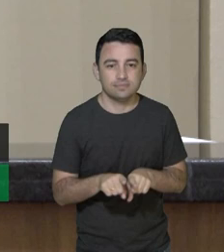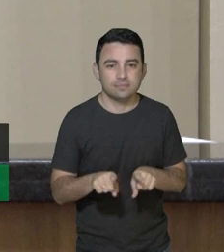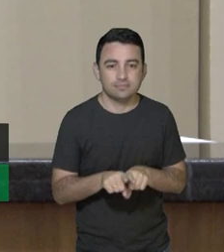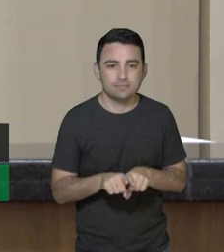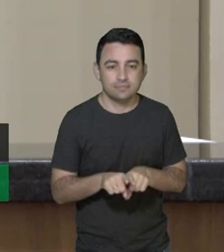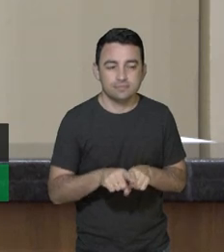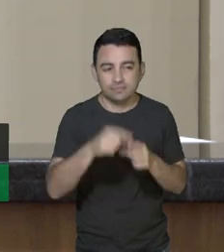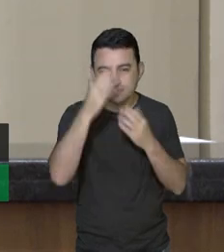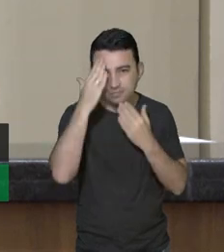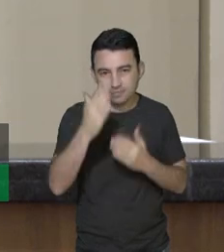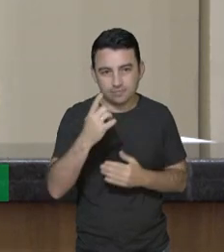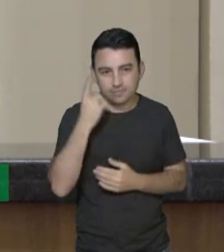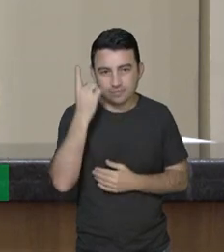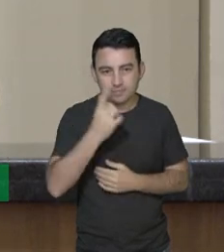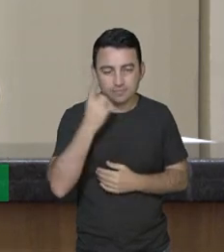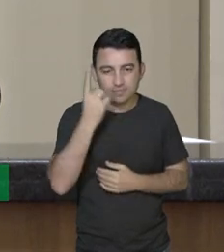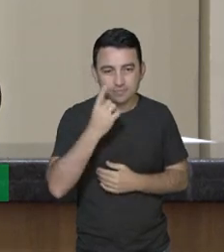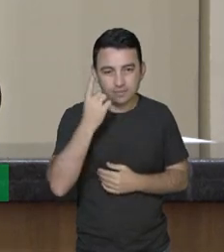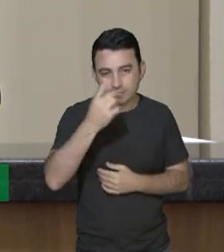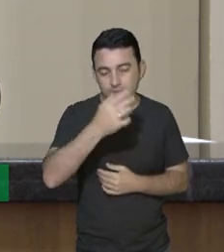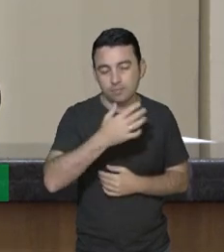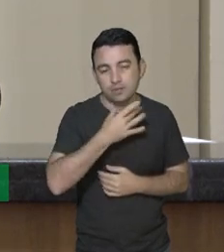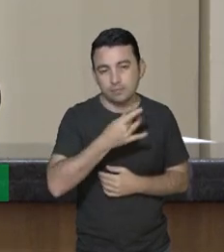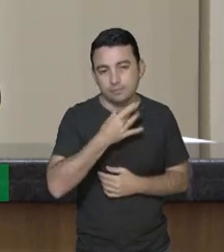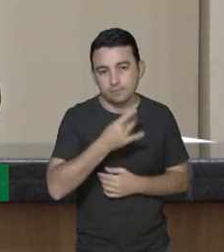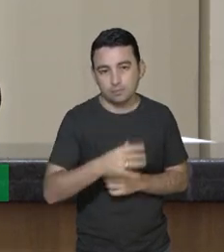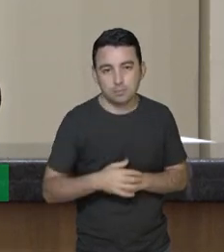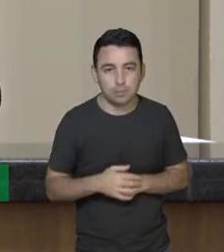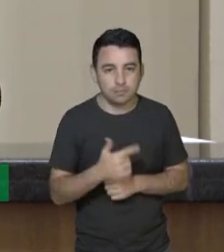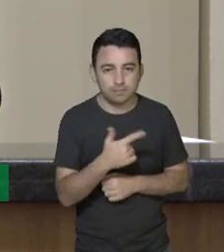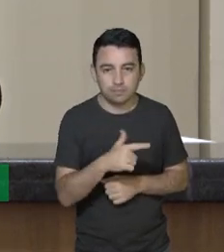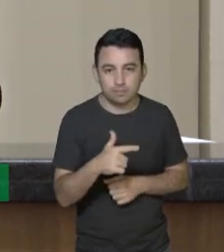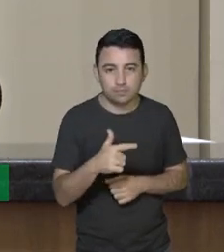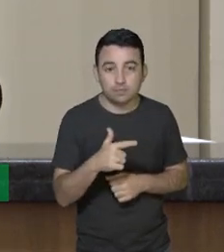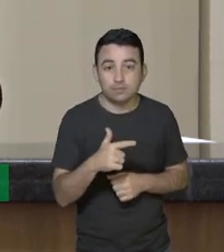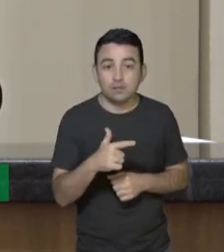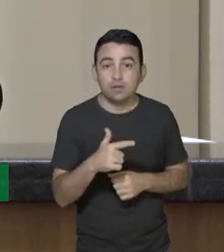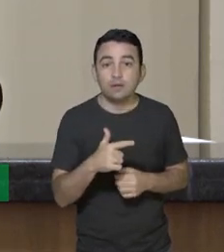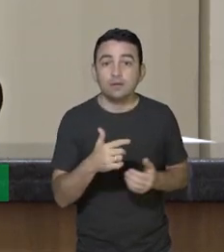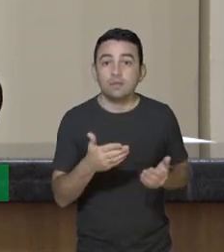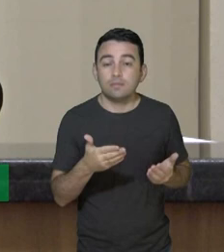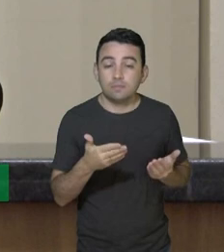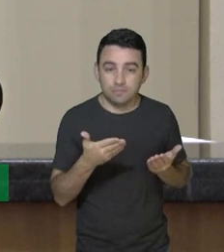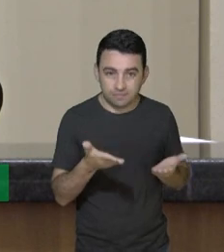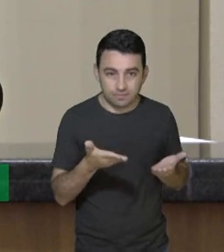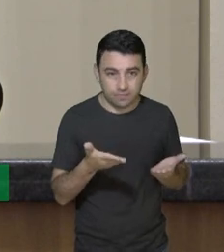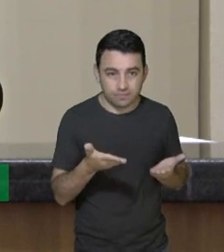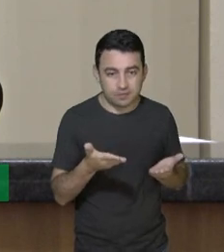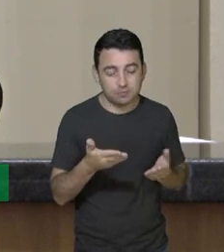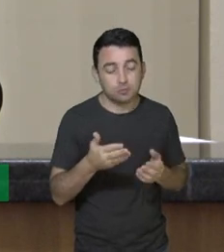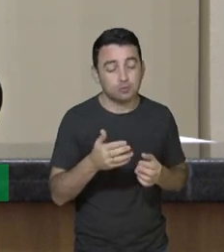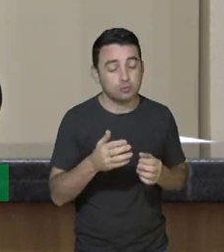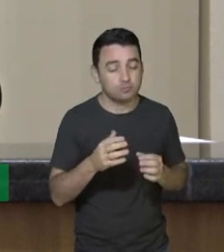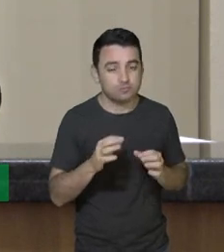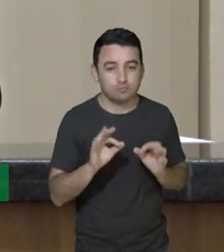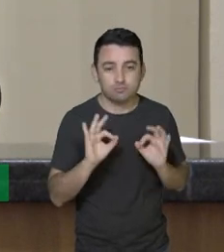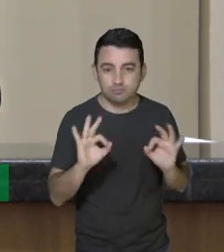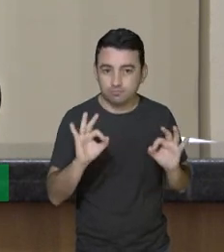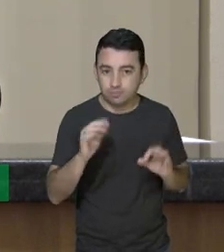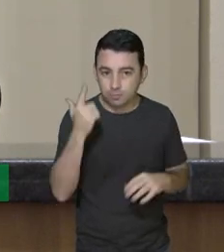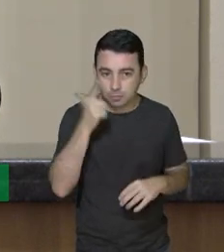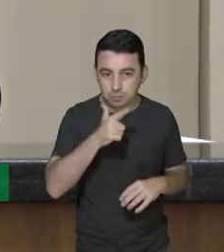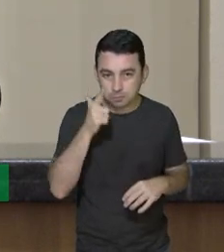Obrigado, deputado Cobalcini. Também, deputado Cobalcini, a Vossa Excelência, sucesso na sua nova caminhada.